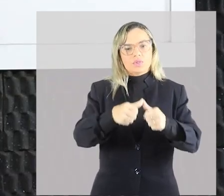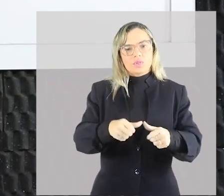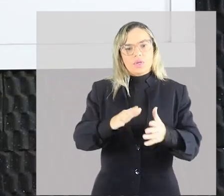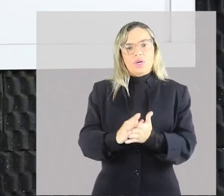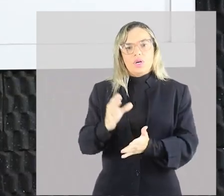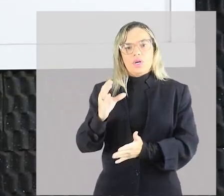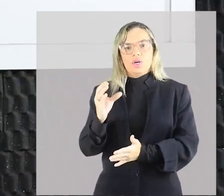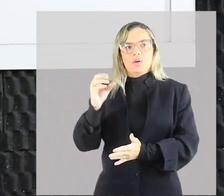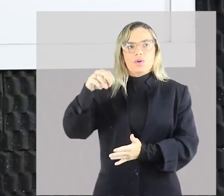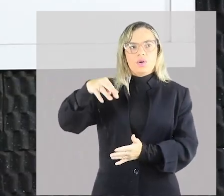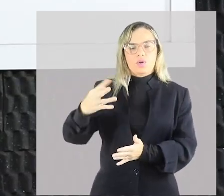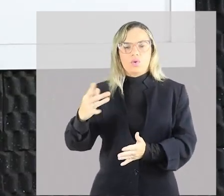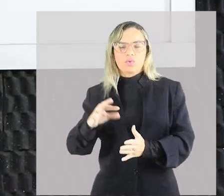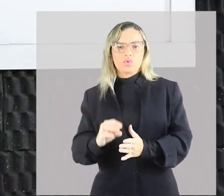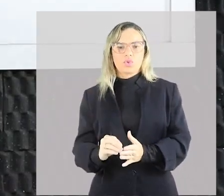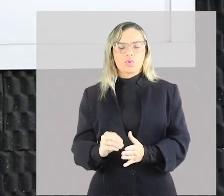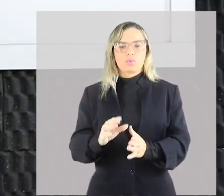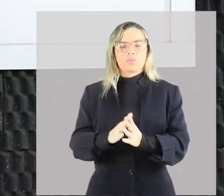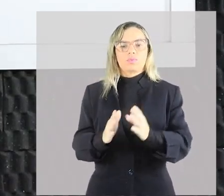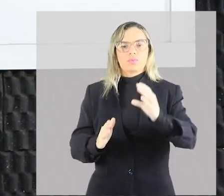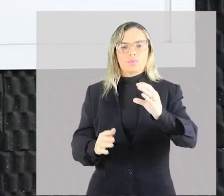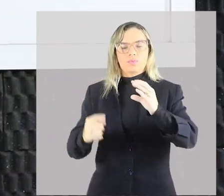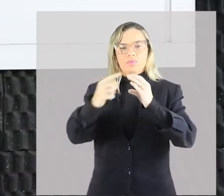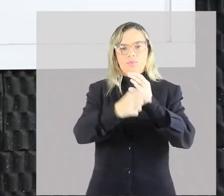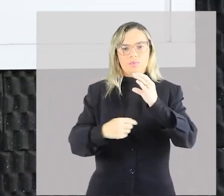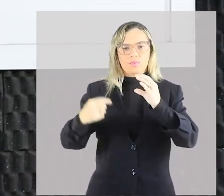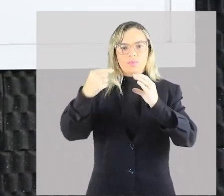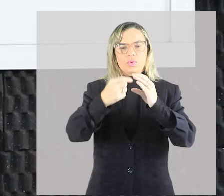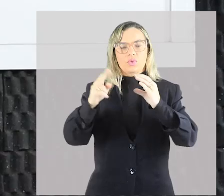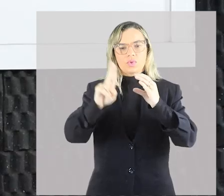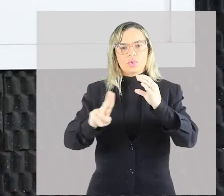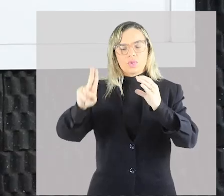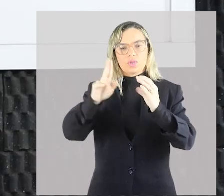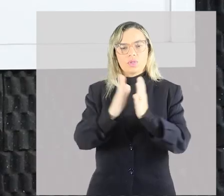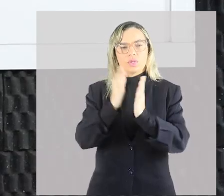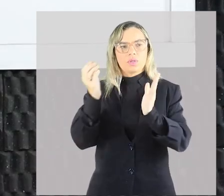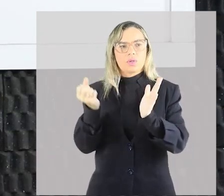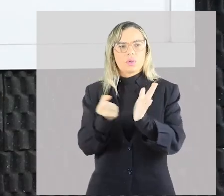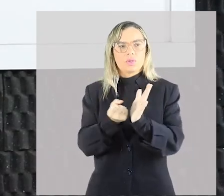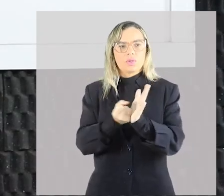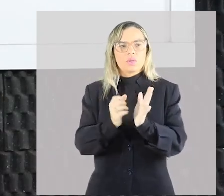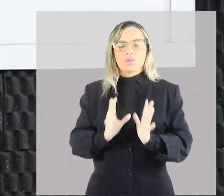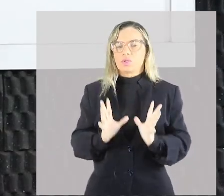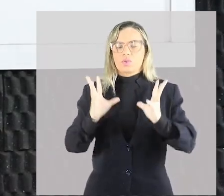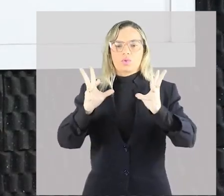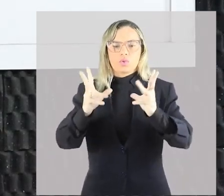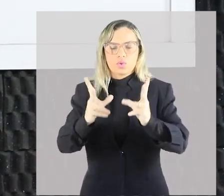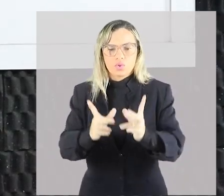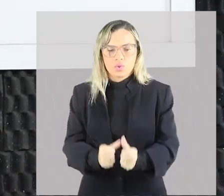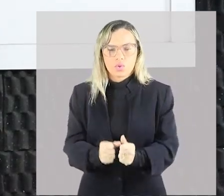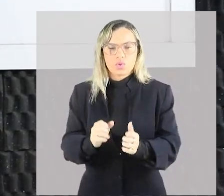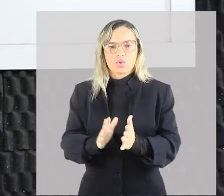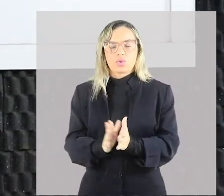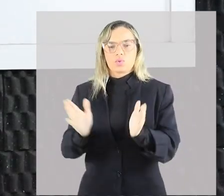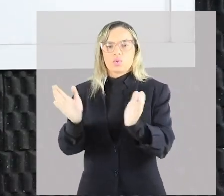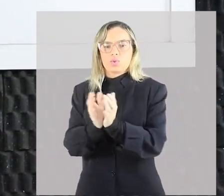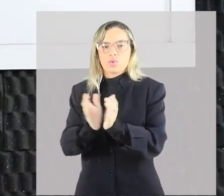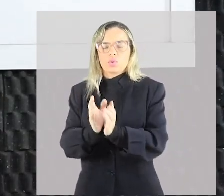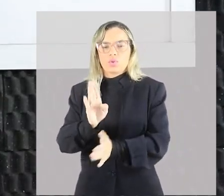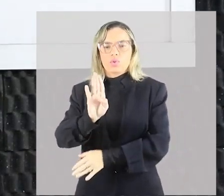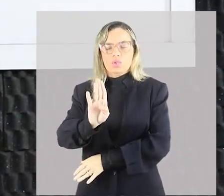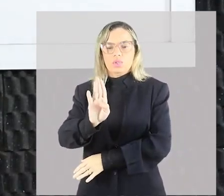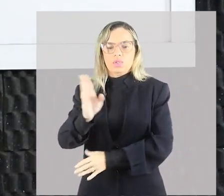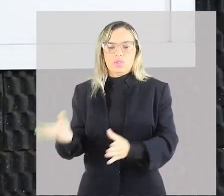conjunto B, ele está contido no conjunto A. Por quê? Porque todos os elementos de B,